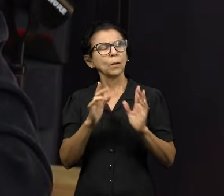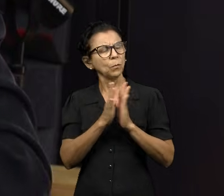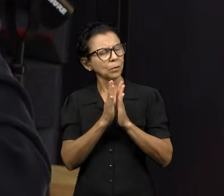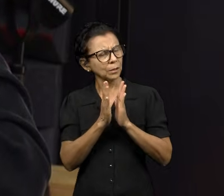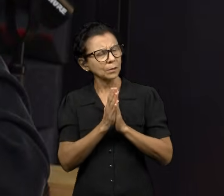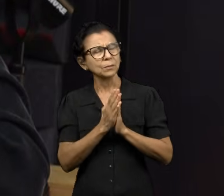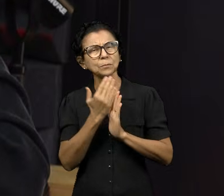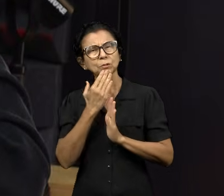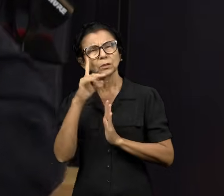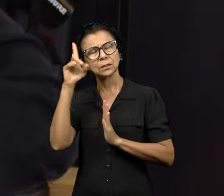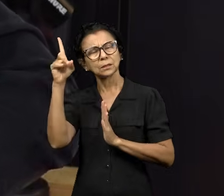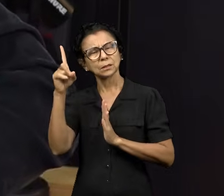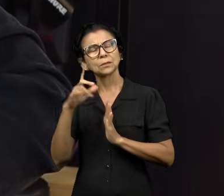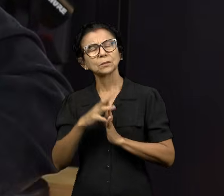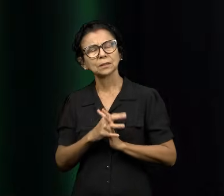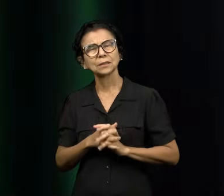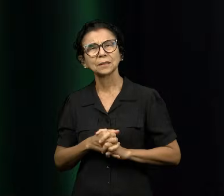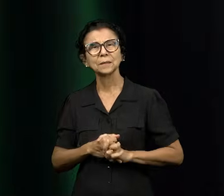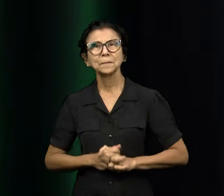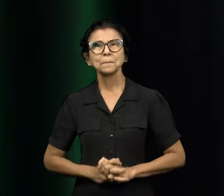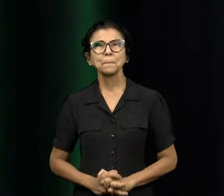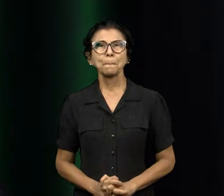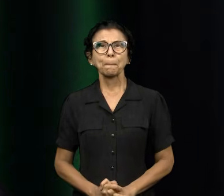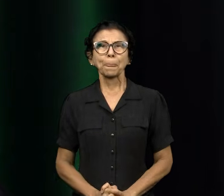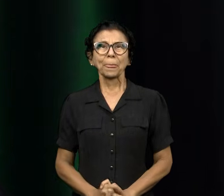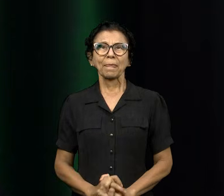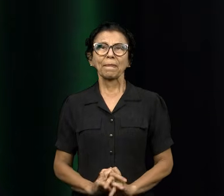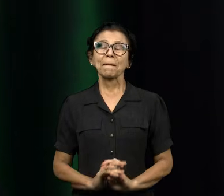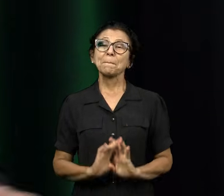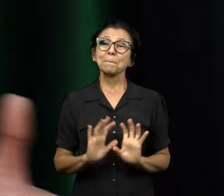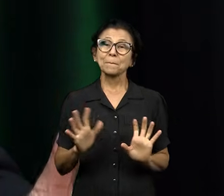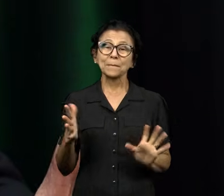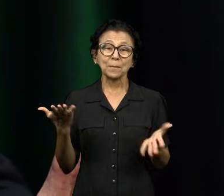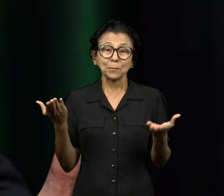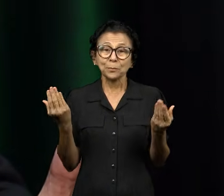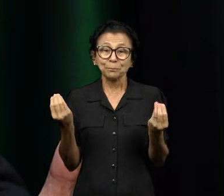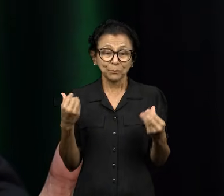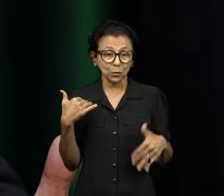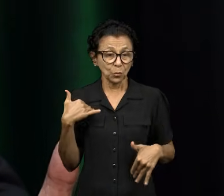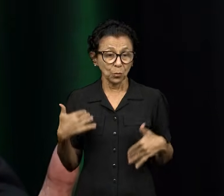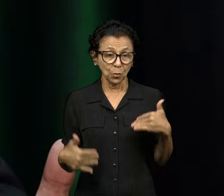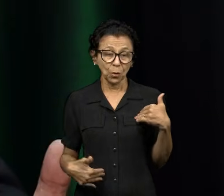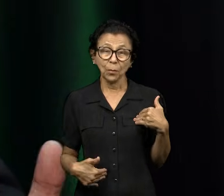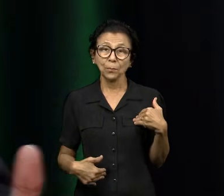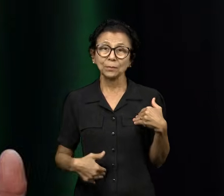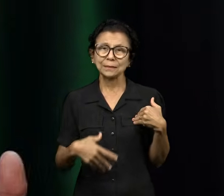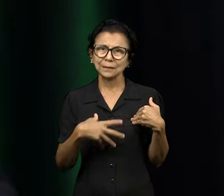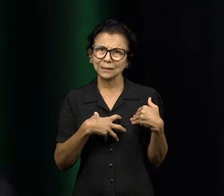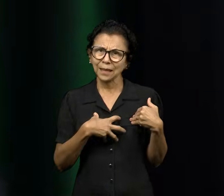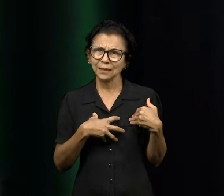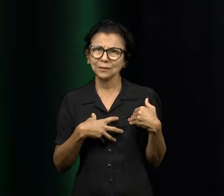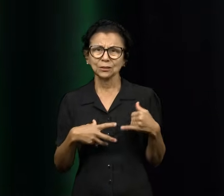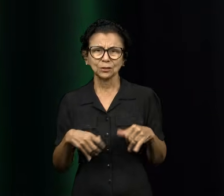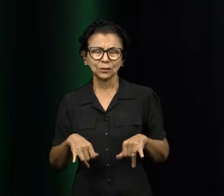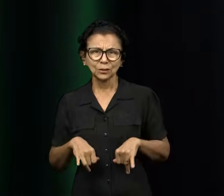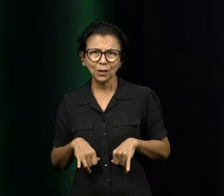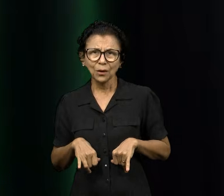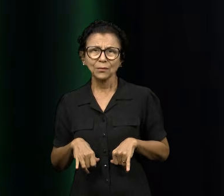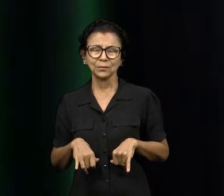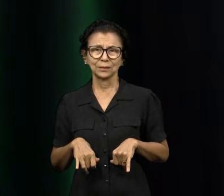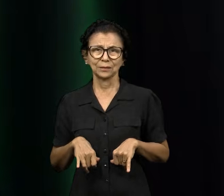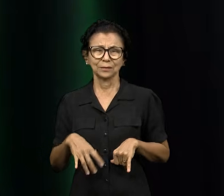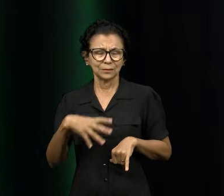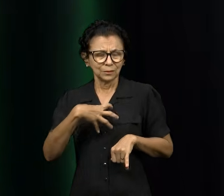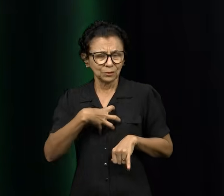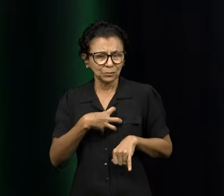nós estamos orando, né? Porque o corpo faz isso, o corpo sente as mesmas dores uns dos outros. Então, quando